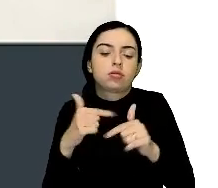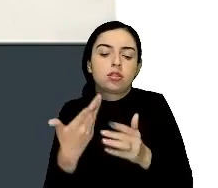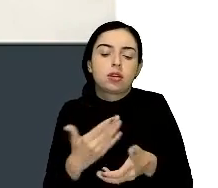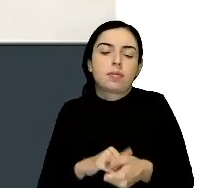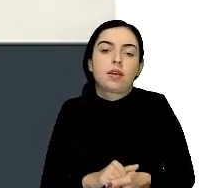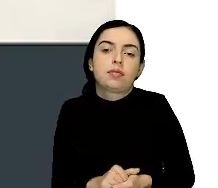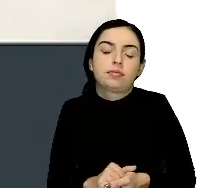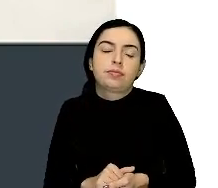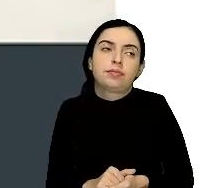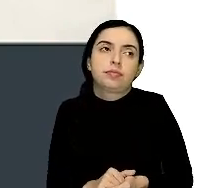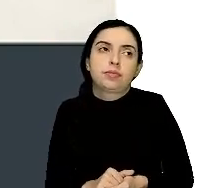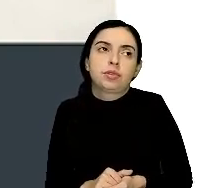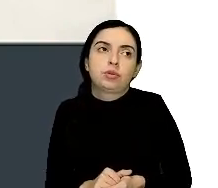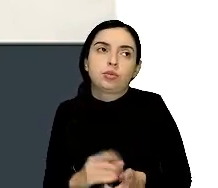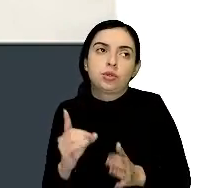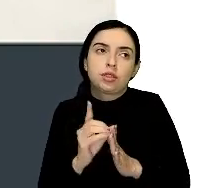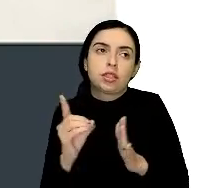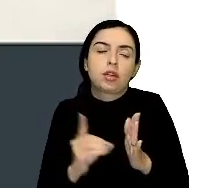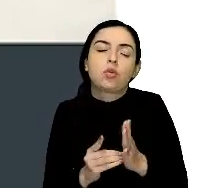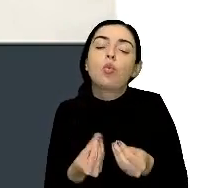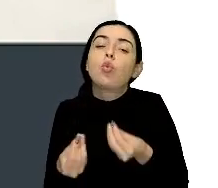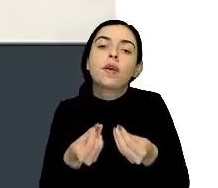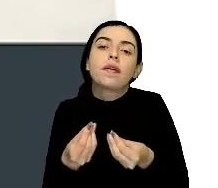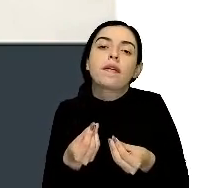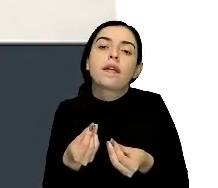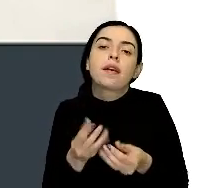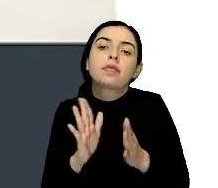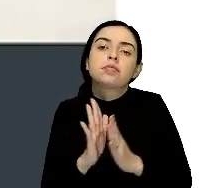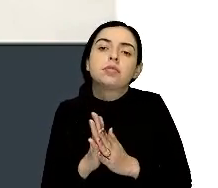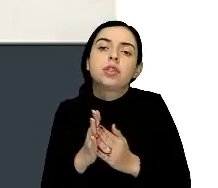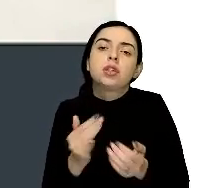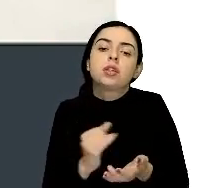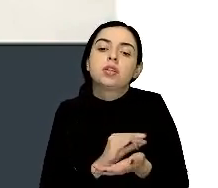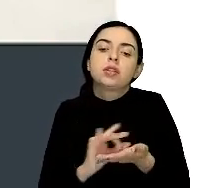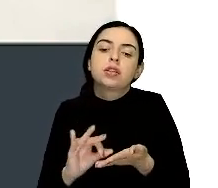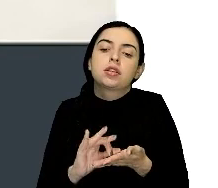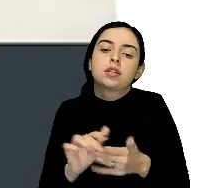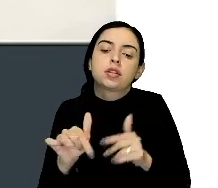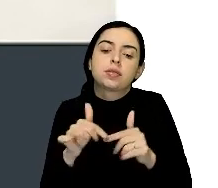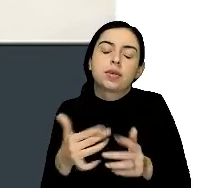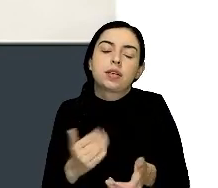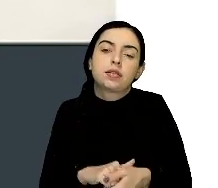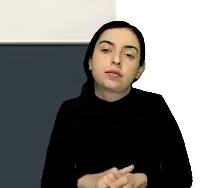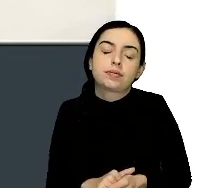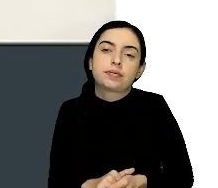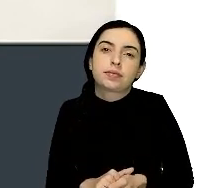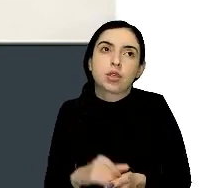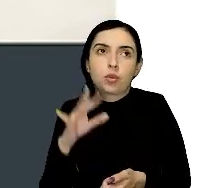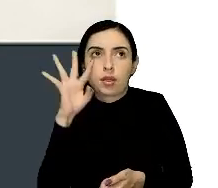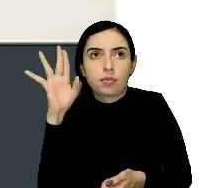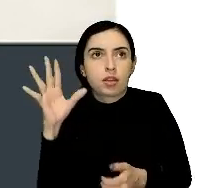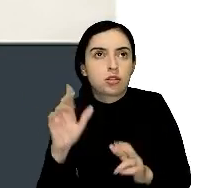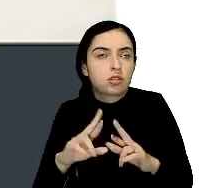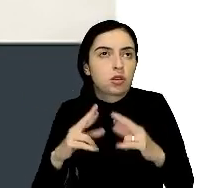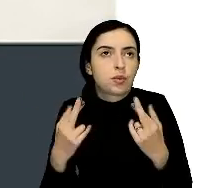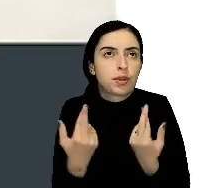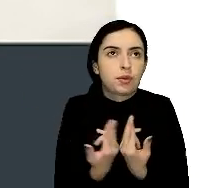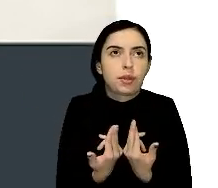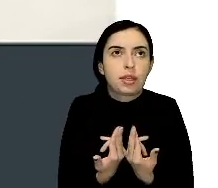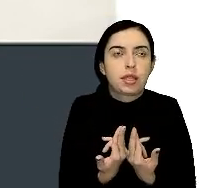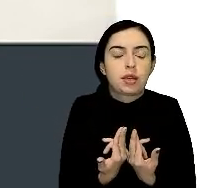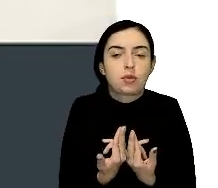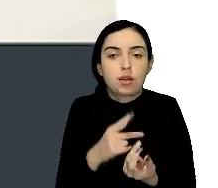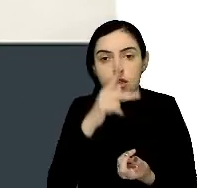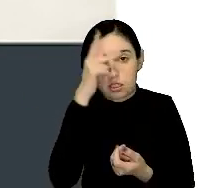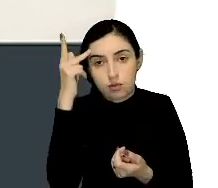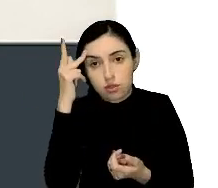Aí vem um decreto que diz assim, promessa de emprego é contrato de trabalho assinado. Eu fico imaginando a reunião com as pessoas